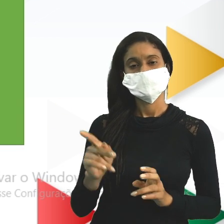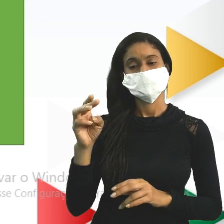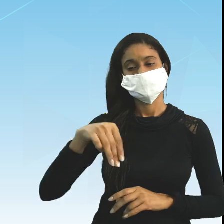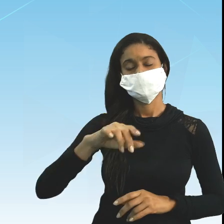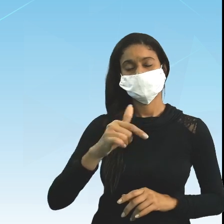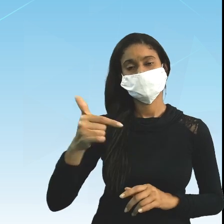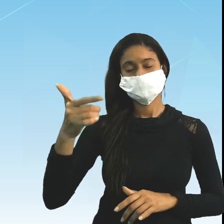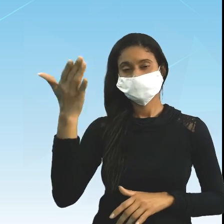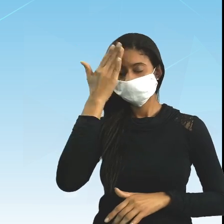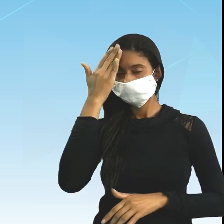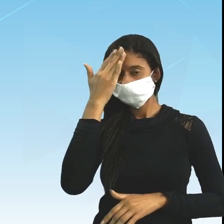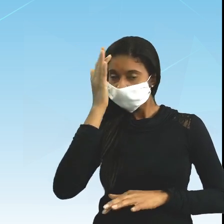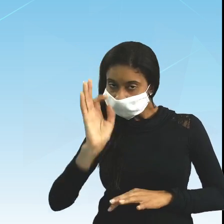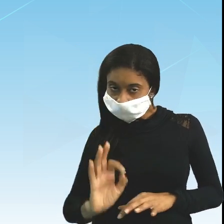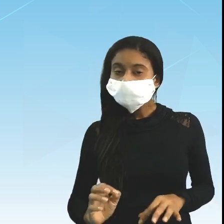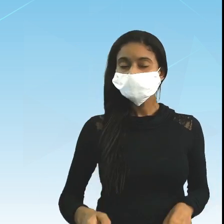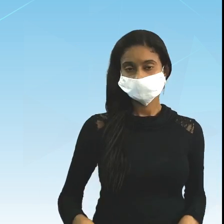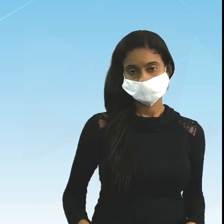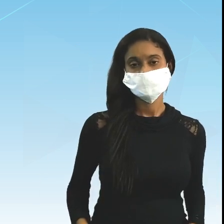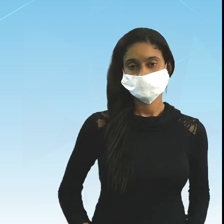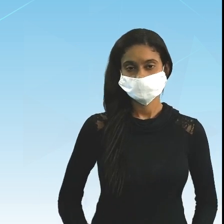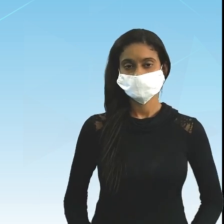metros. Entendeu agora, meus amores?